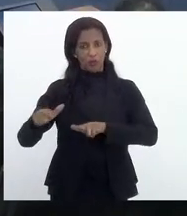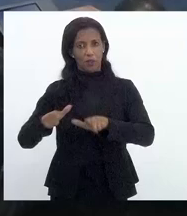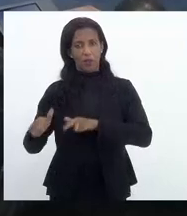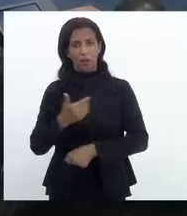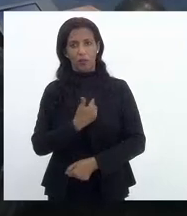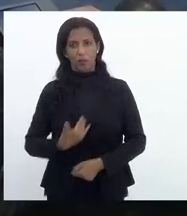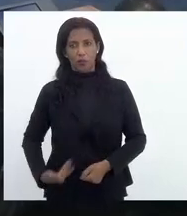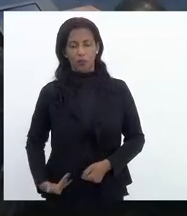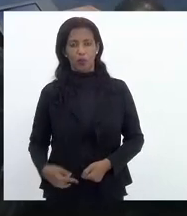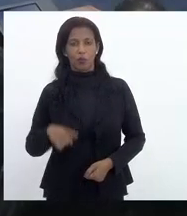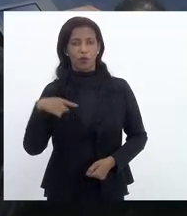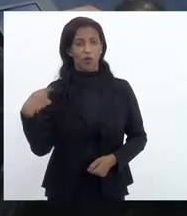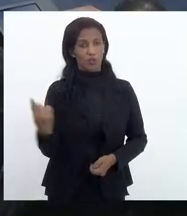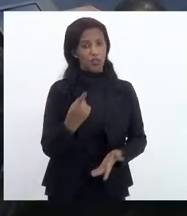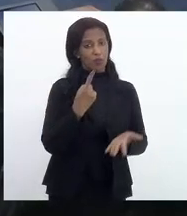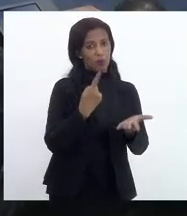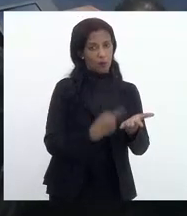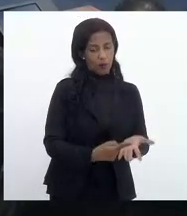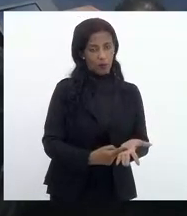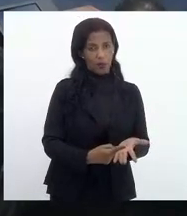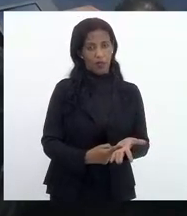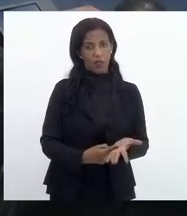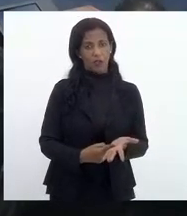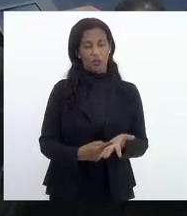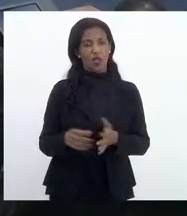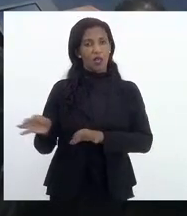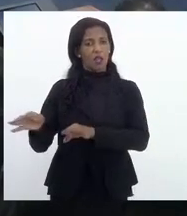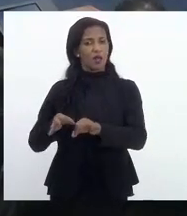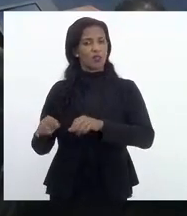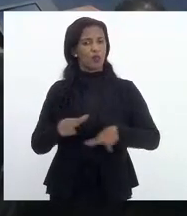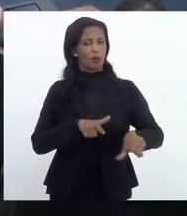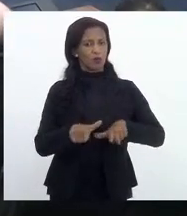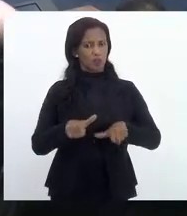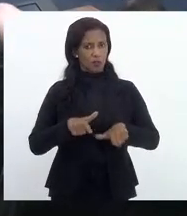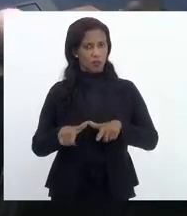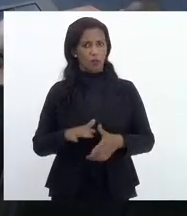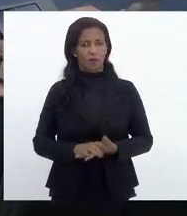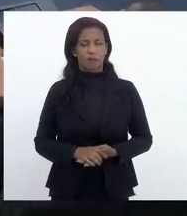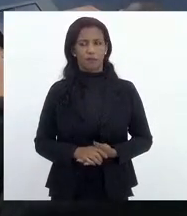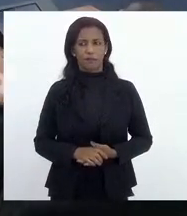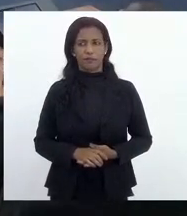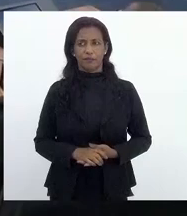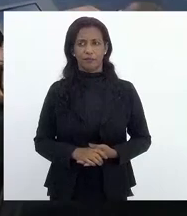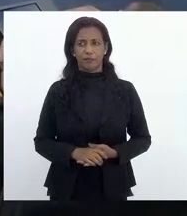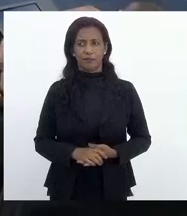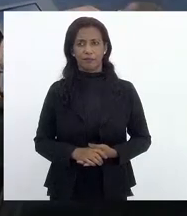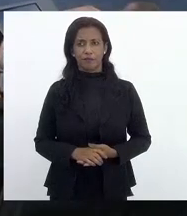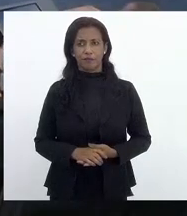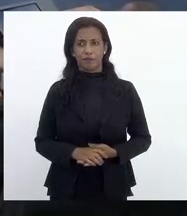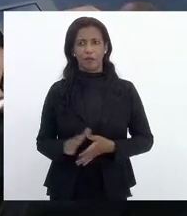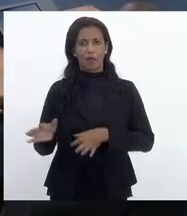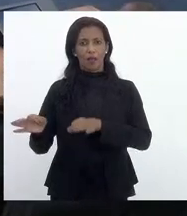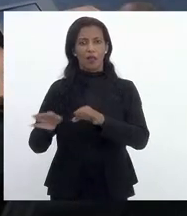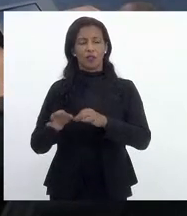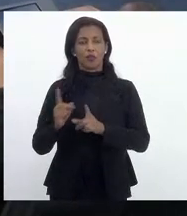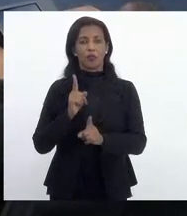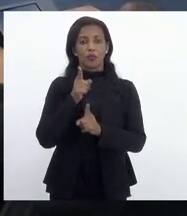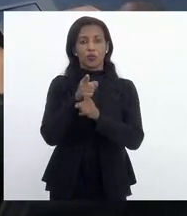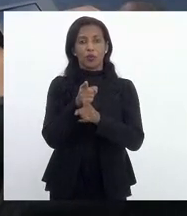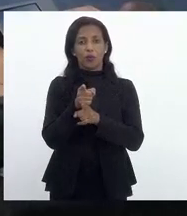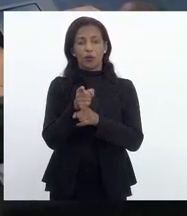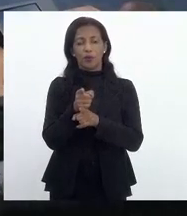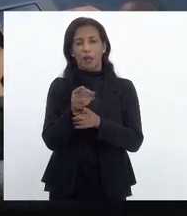Público a gente não compromete as condições de trabalho e as condições de encontrar